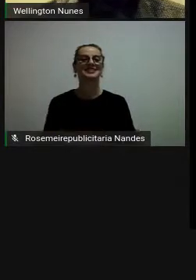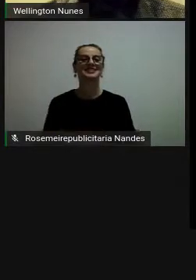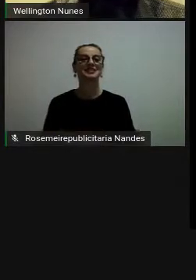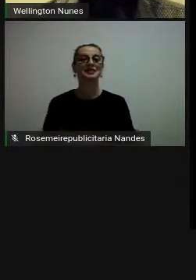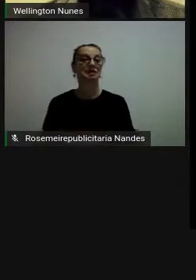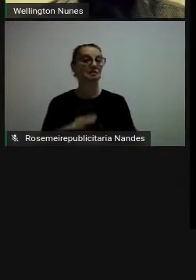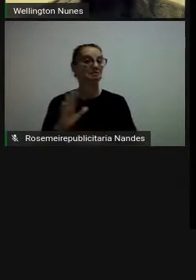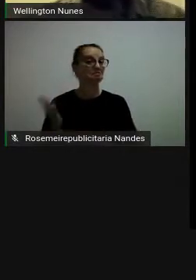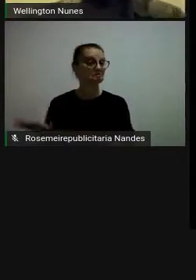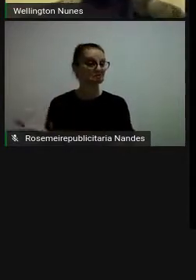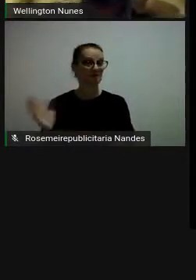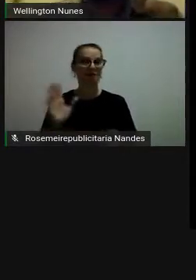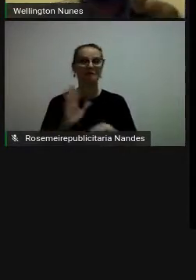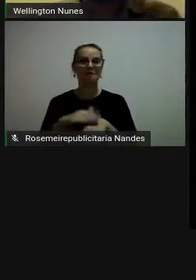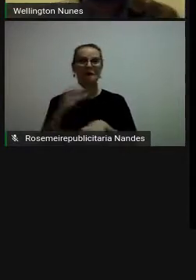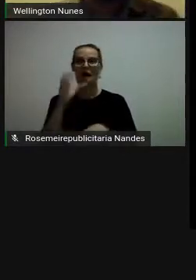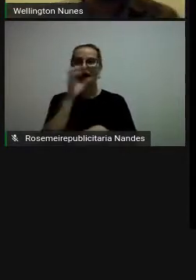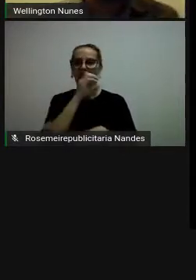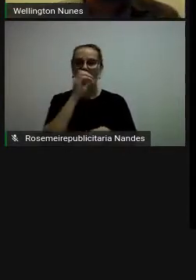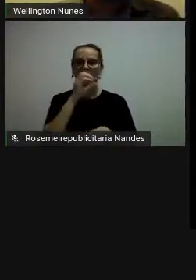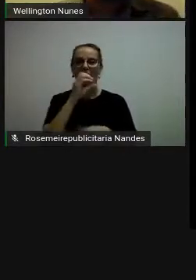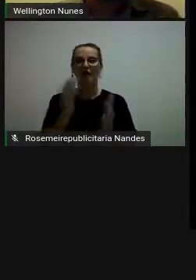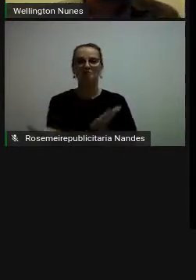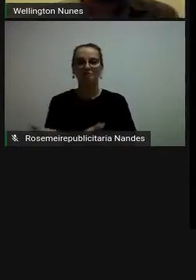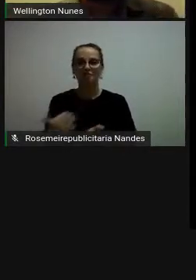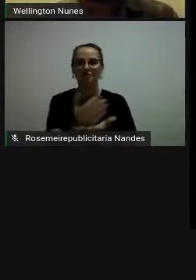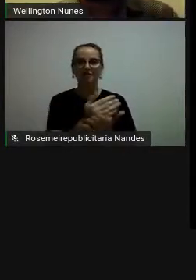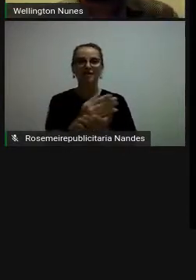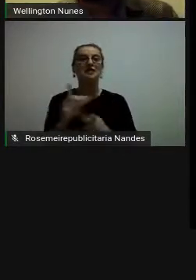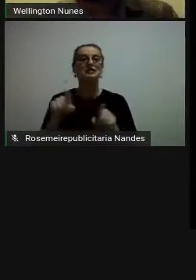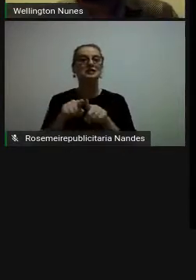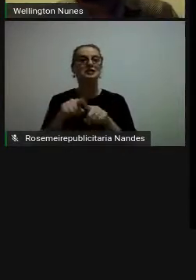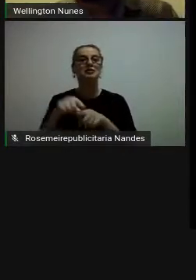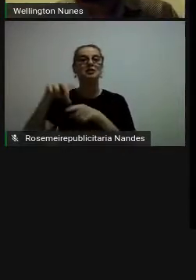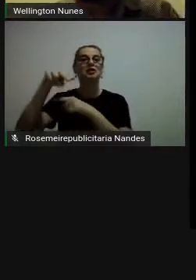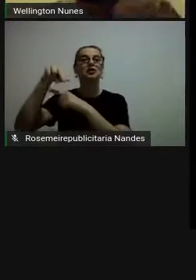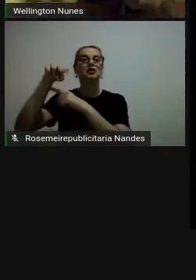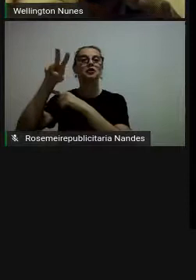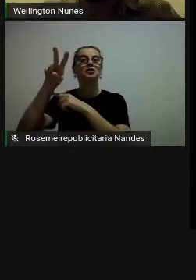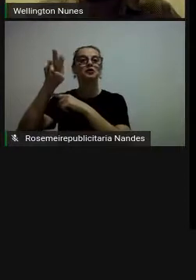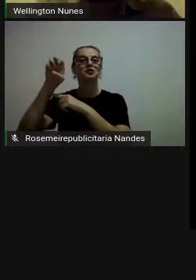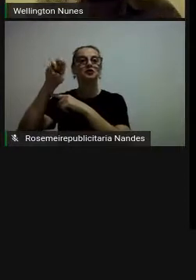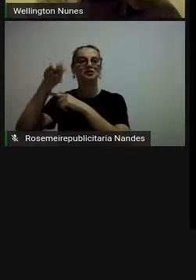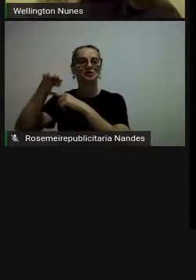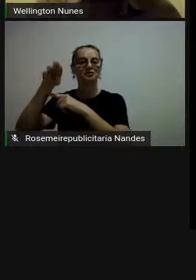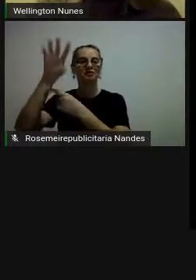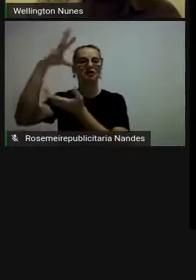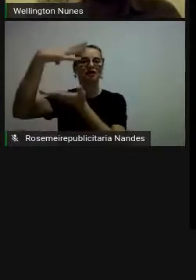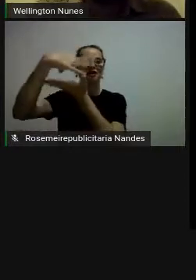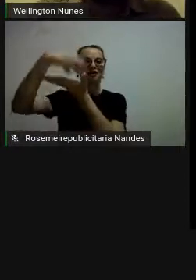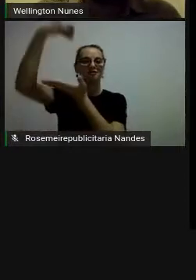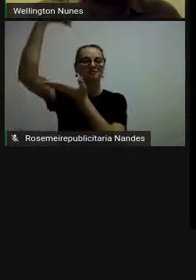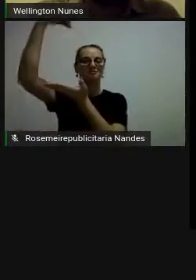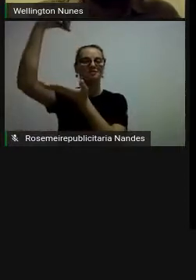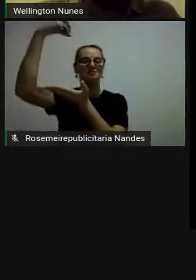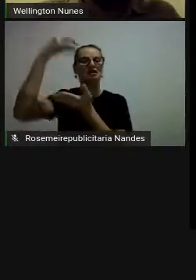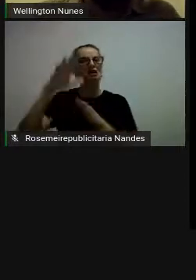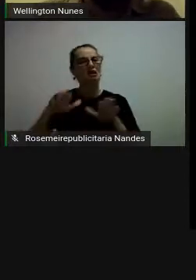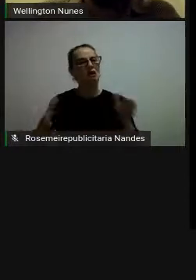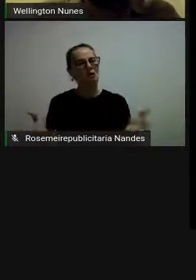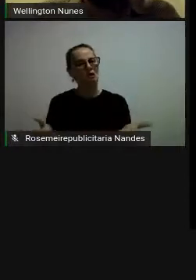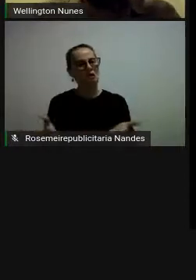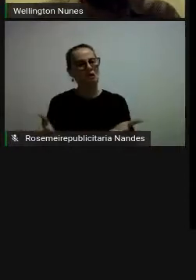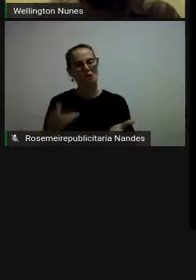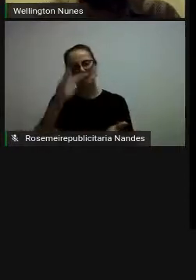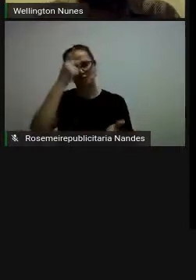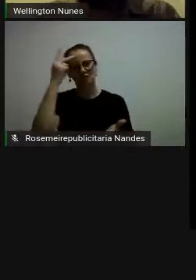com maior velocidade de processamento de dados em nuvem. Hoje você tem softwares que você nem instala no seu computador,